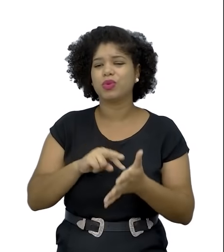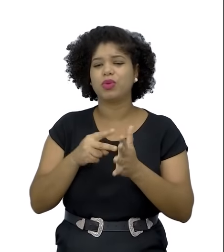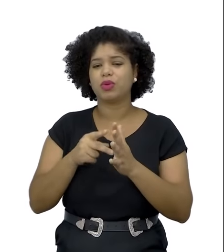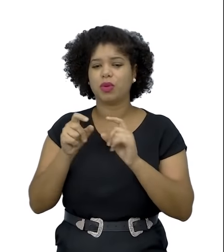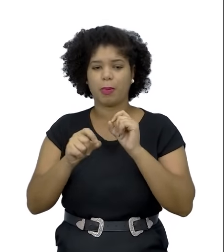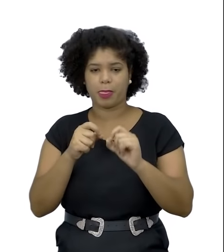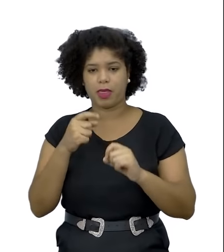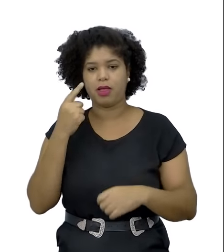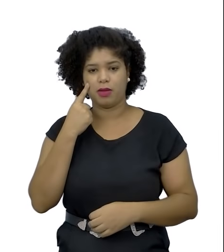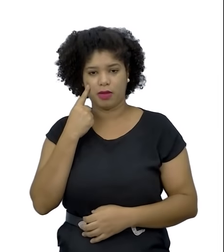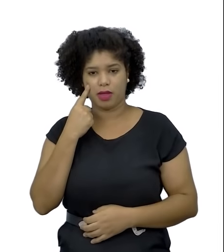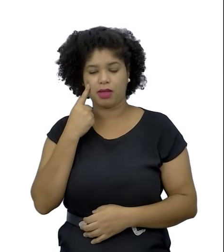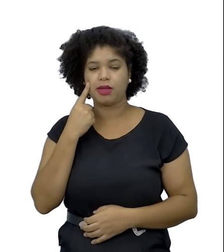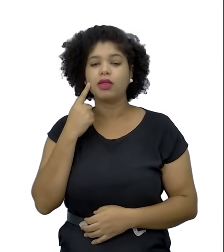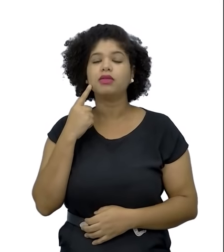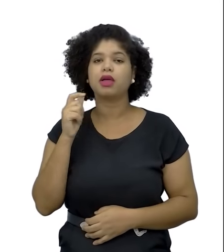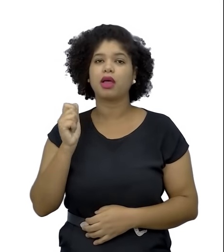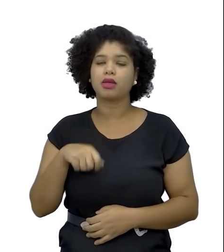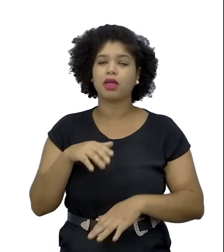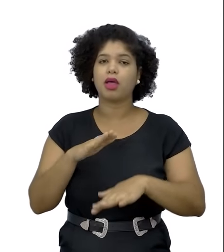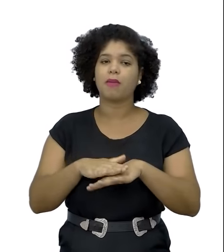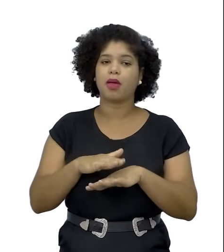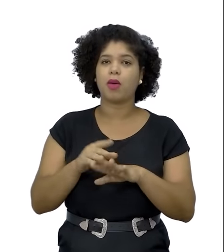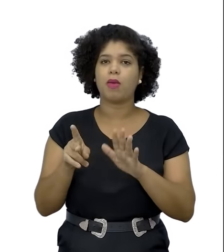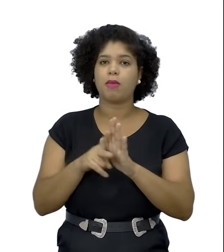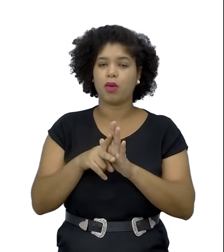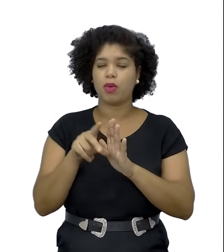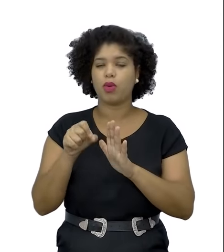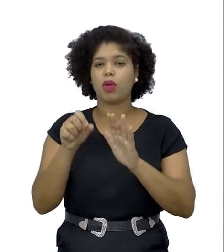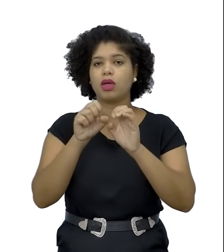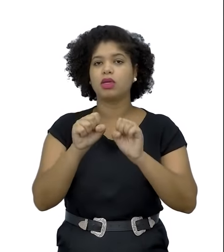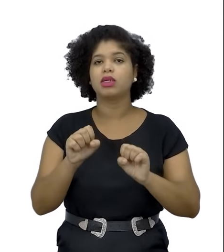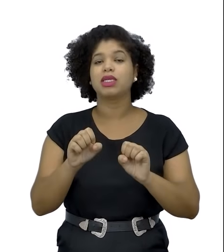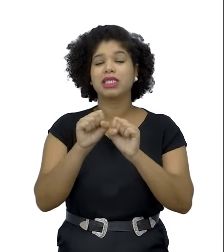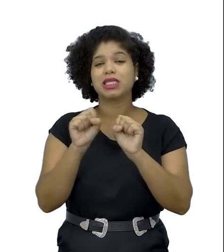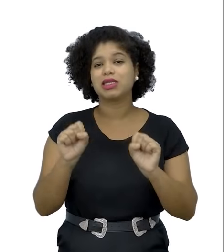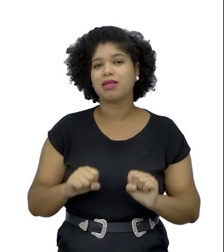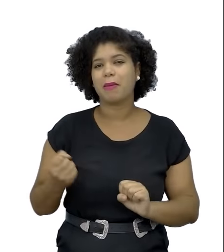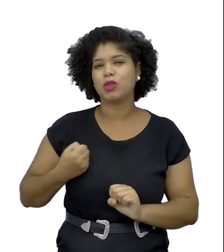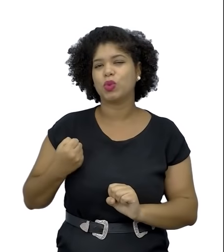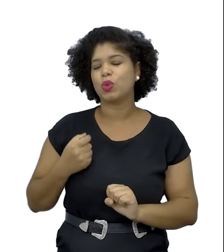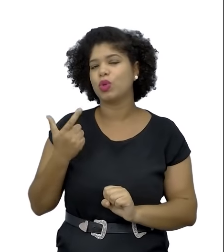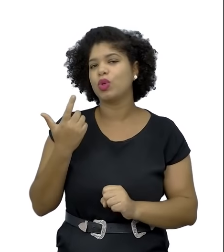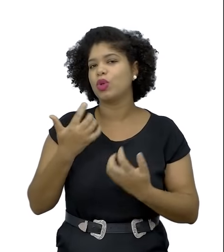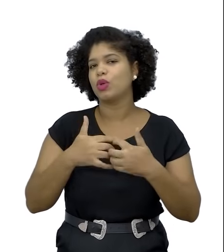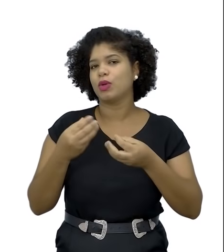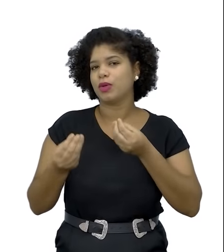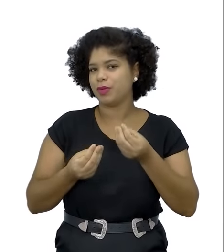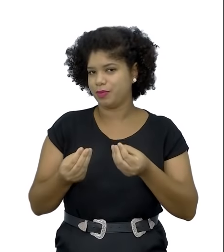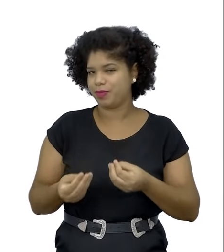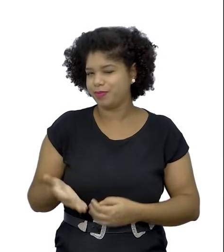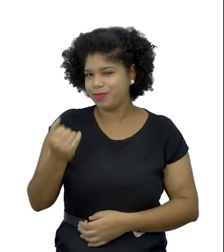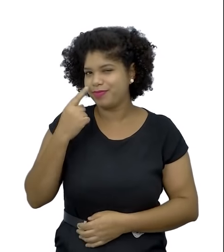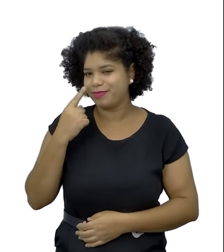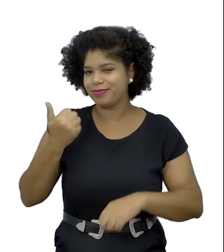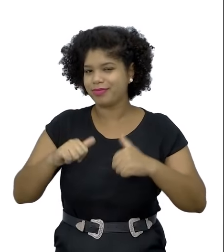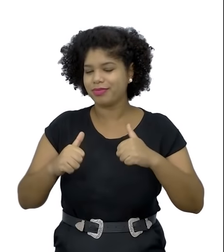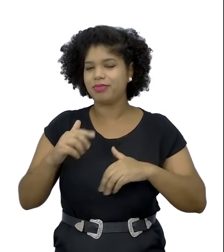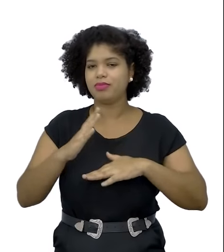como esse número se constrói, como o sistema de numeração funciona. Vamos analisar as habilidades de cada